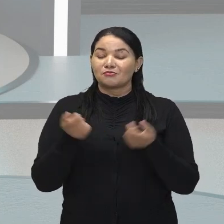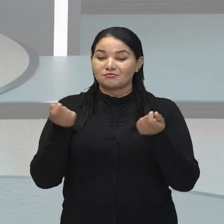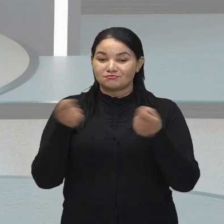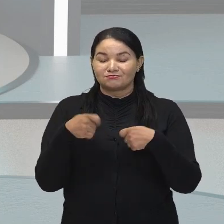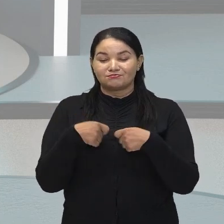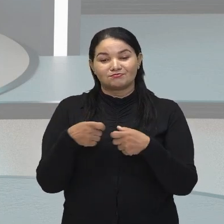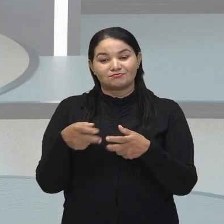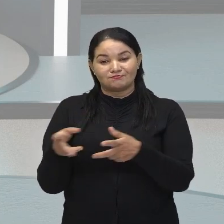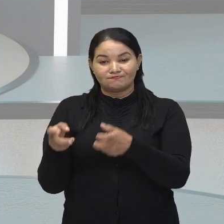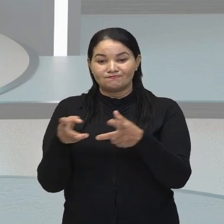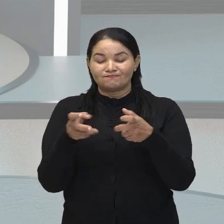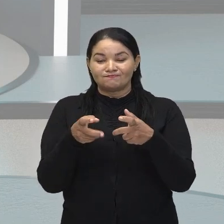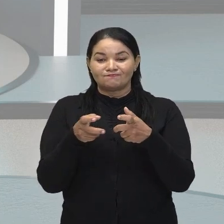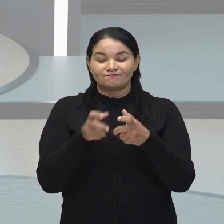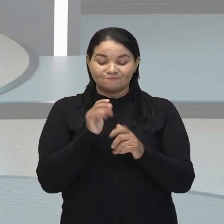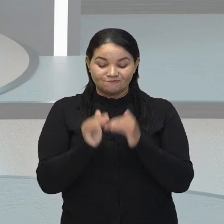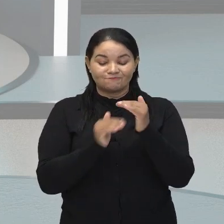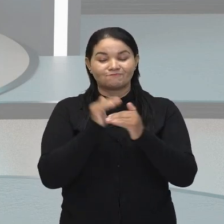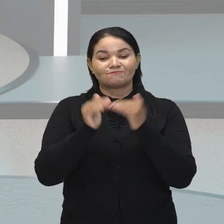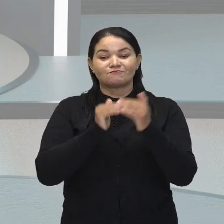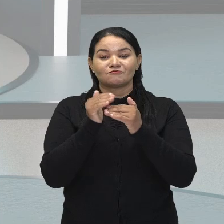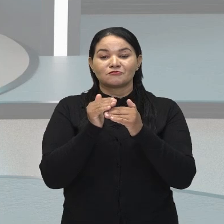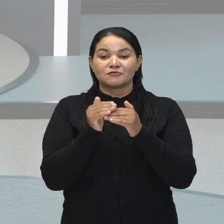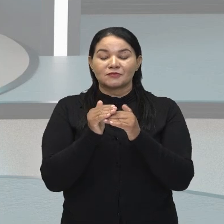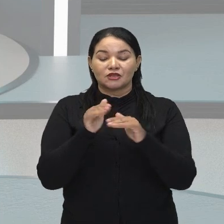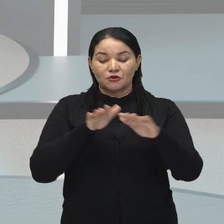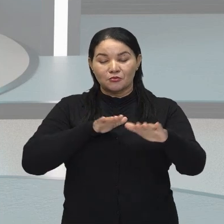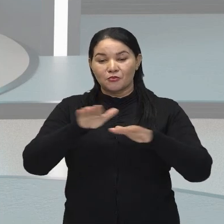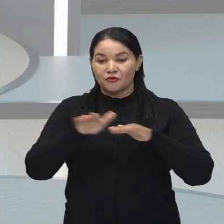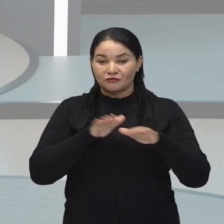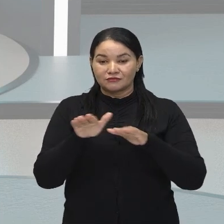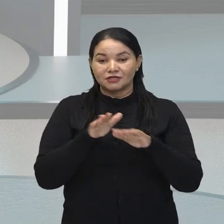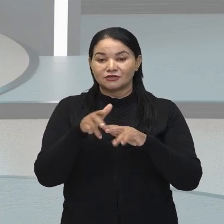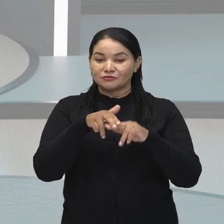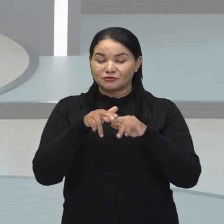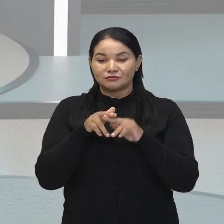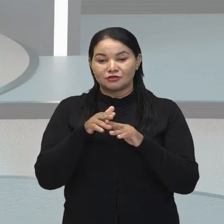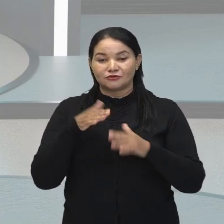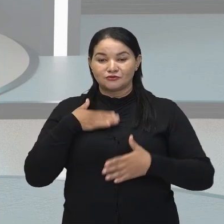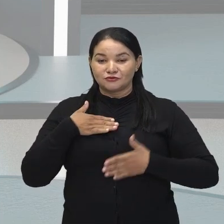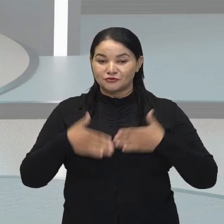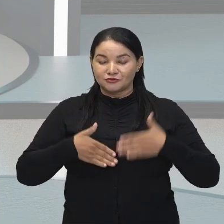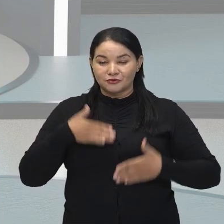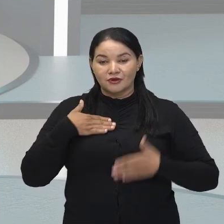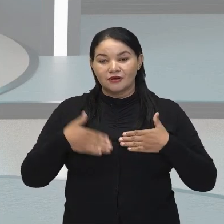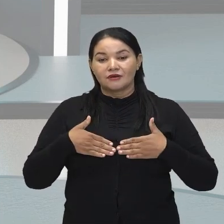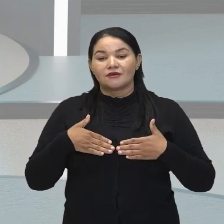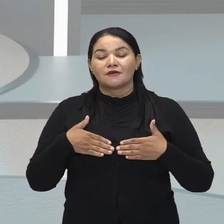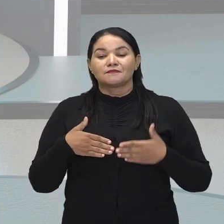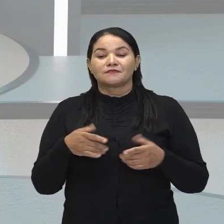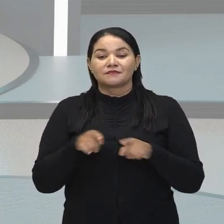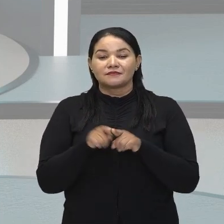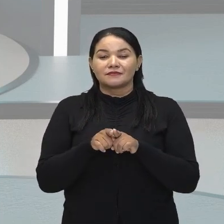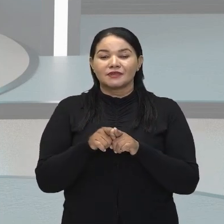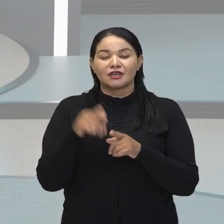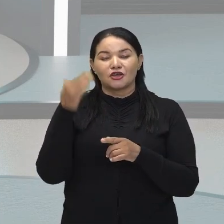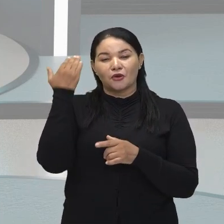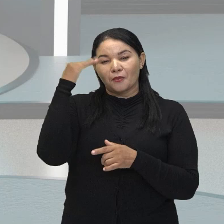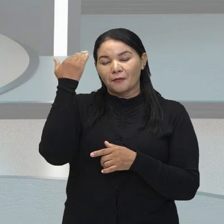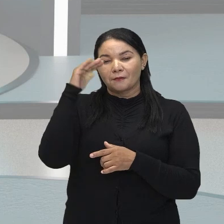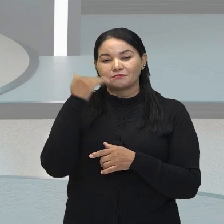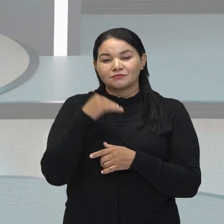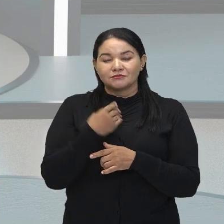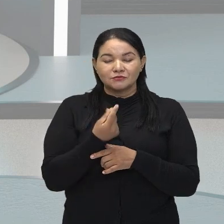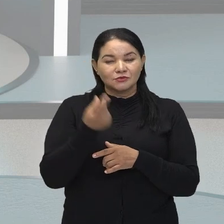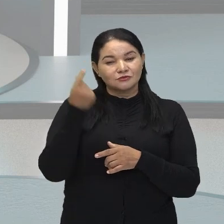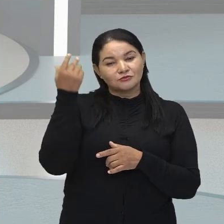questão da evolução desse movimento do nosso corpo, desde a compreensão lá dos primórdios, que